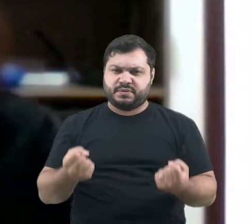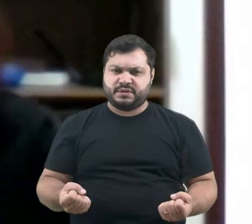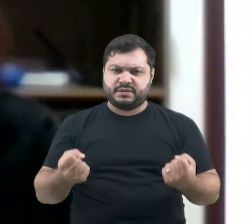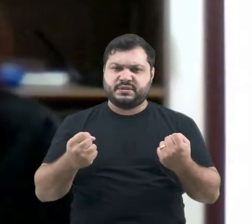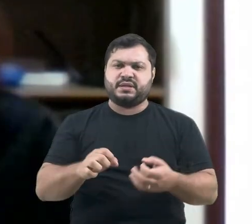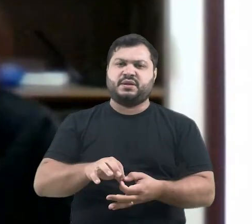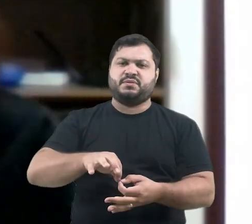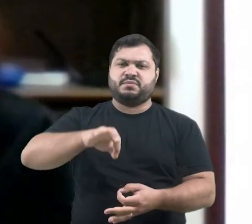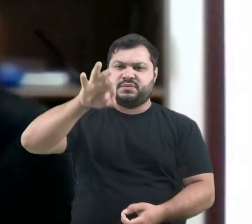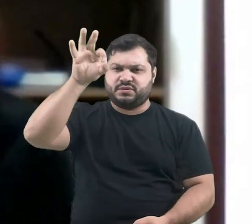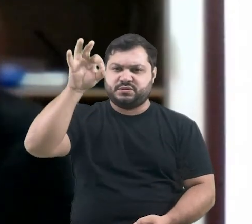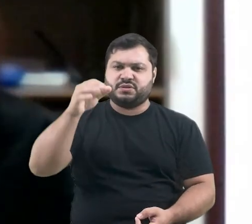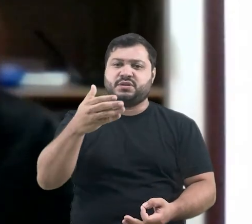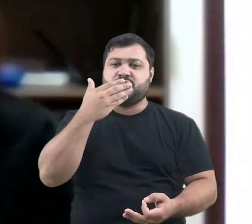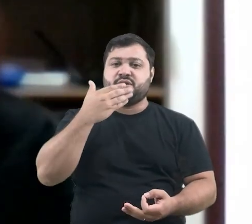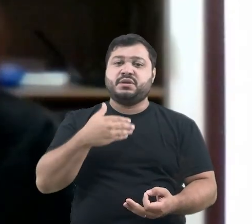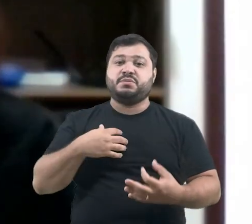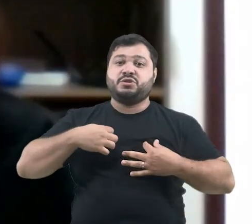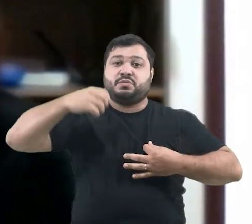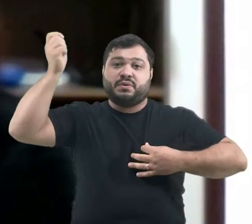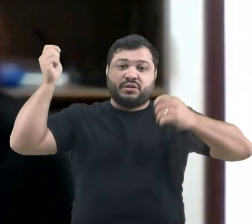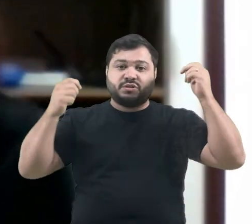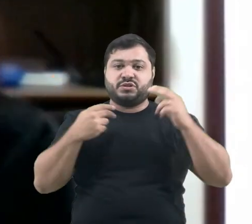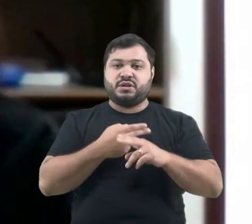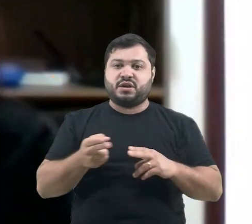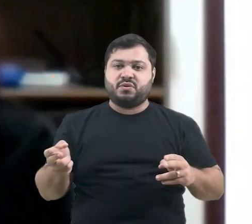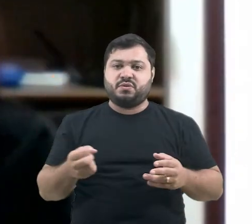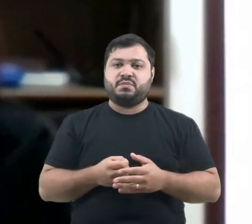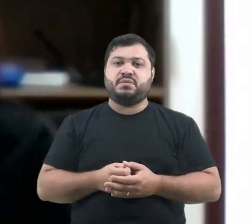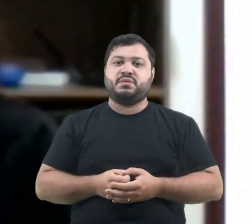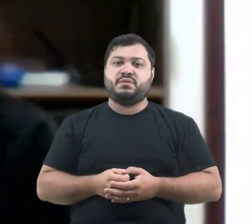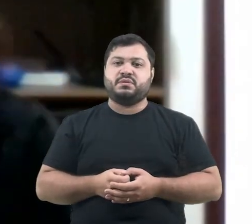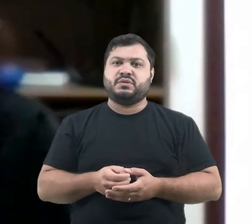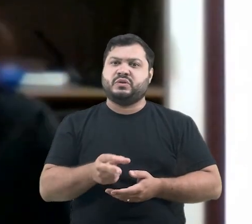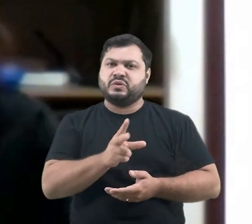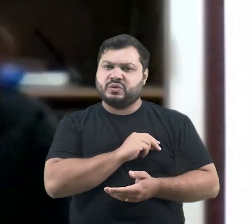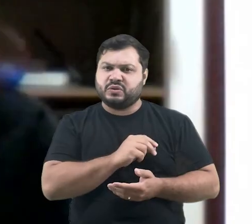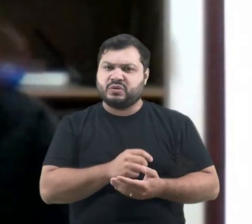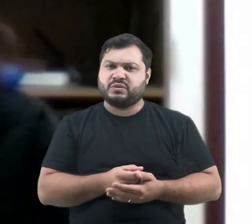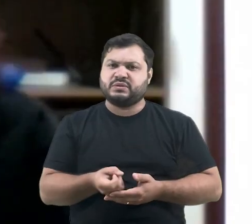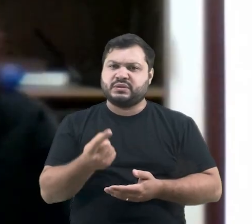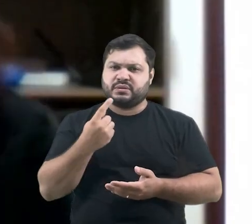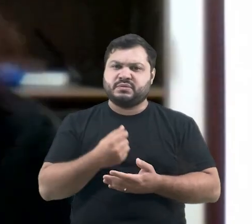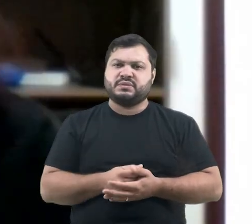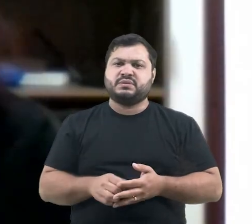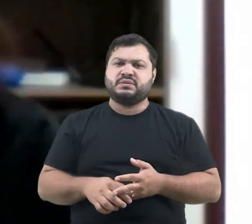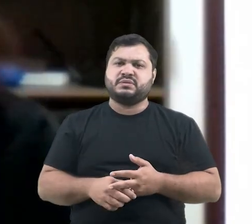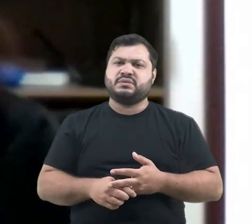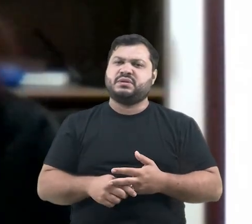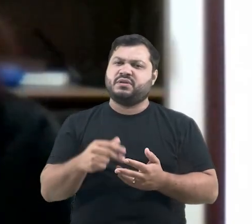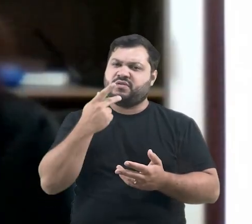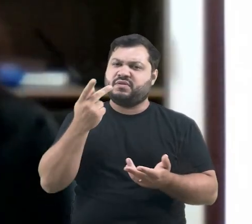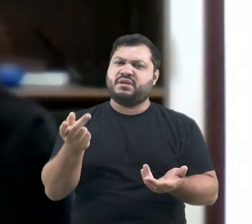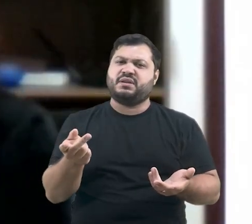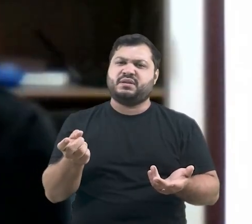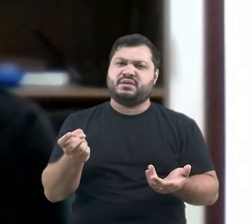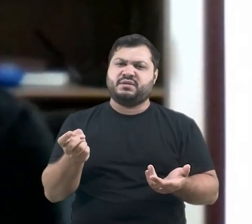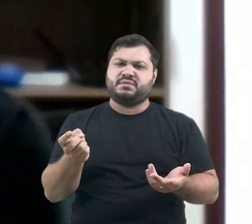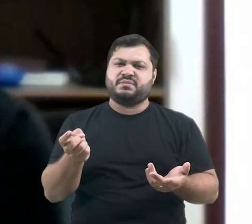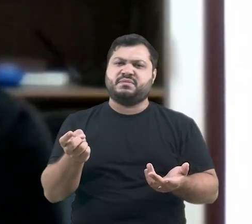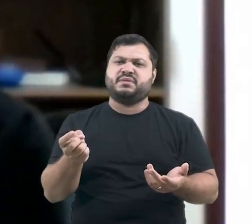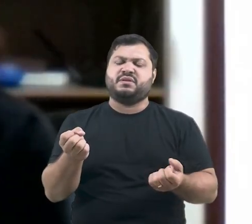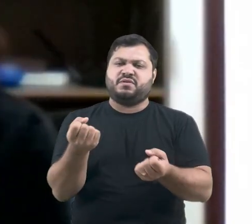eles pesaram, eles mediram e até pediram para tirar a roupa. Nossa, que absurdo. Então, eu falei,